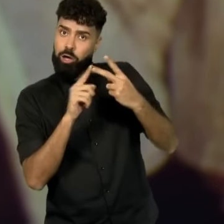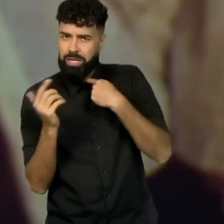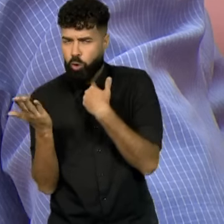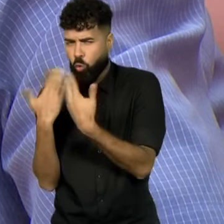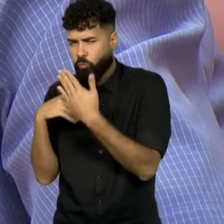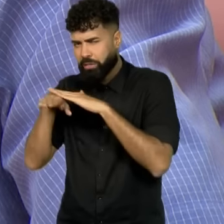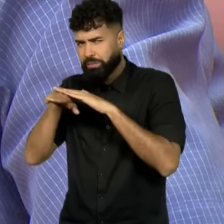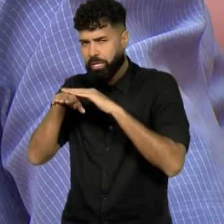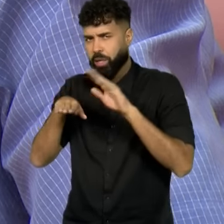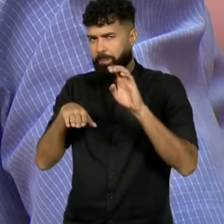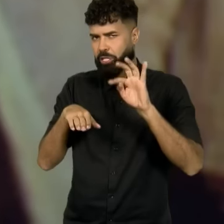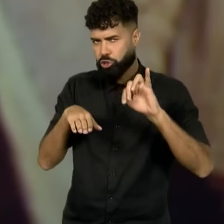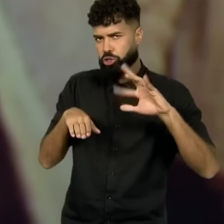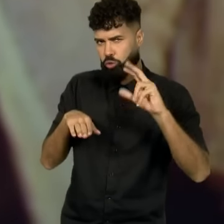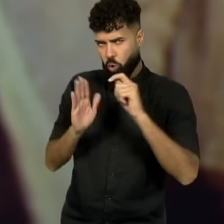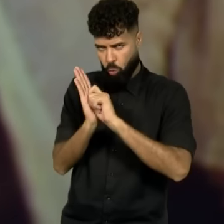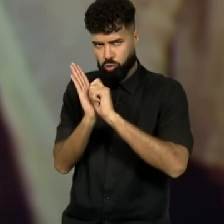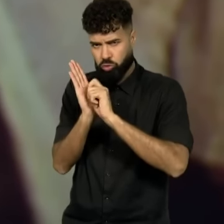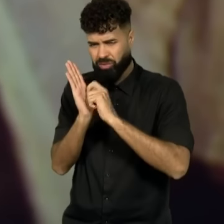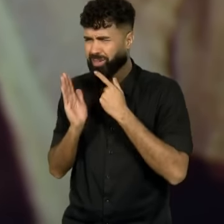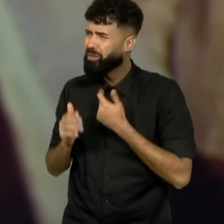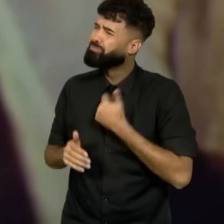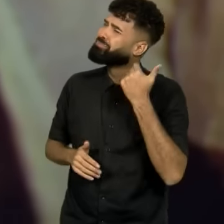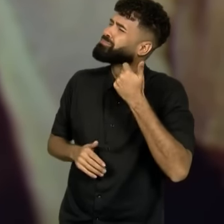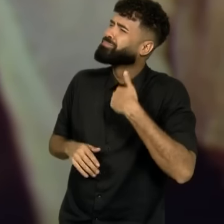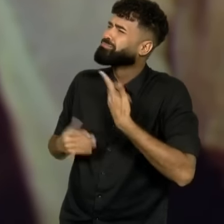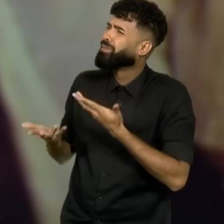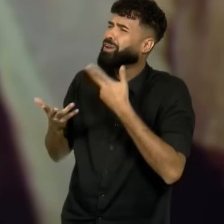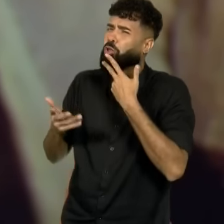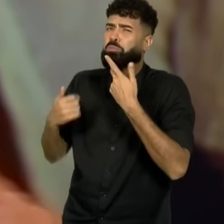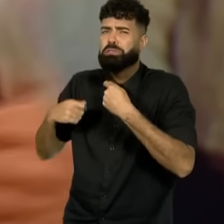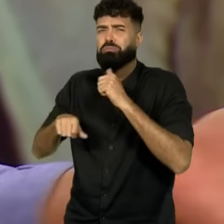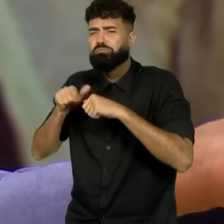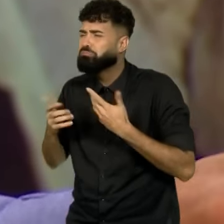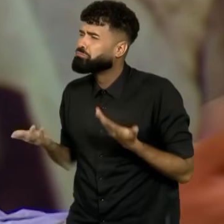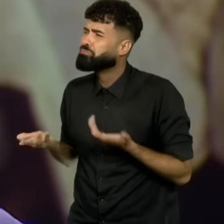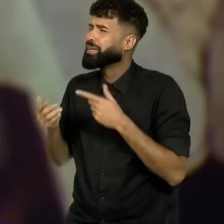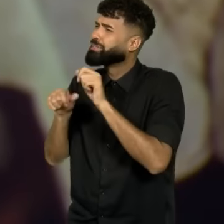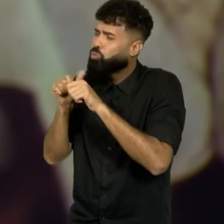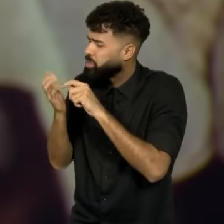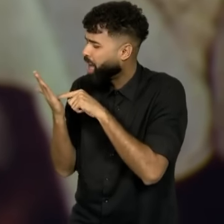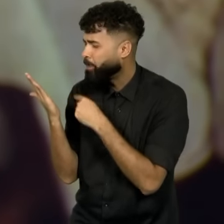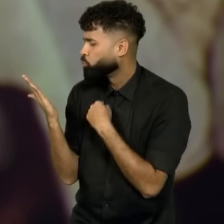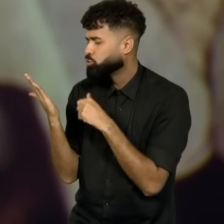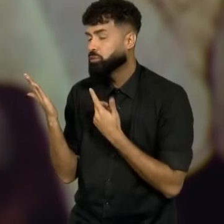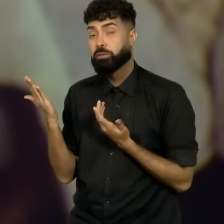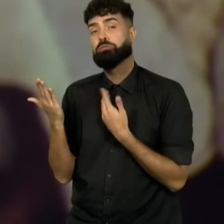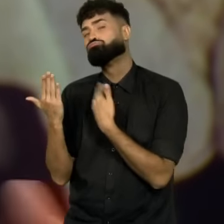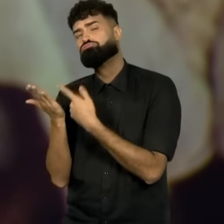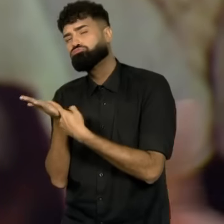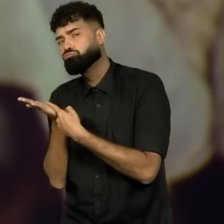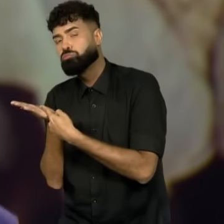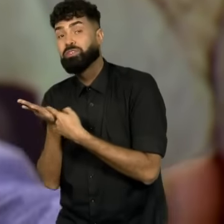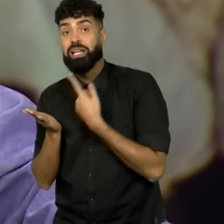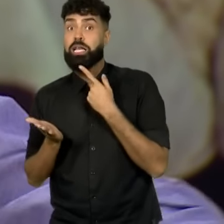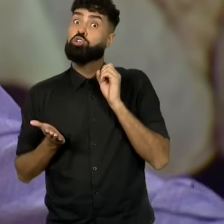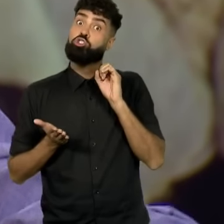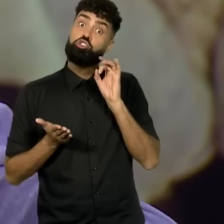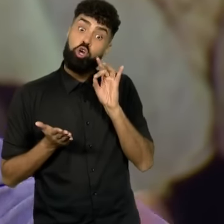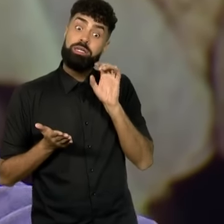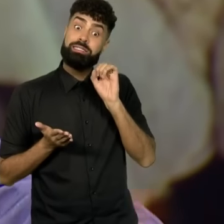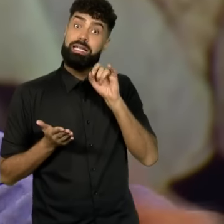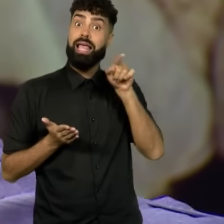Betinho, no ponto de composição, eu falei assim, pô, cara, o Deusão tismou que tem que mudar, e não tem mais nada para mudar isso. Aí eu falei assim, só se ele quer, era